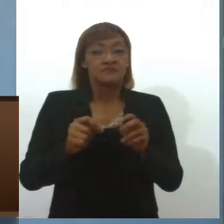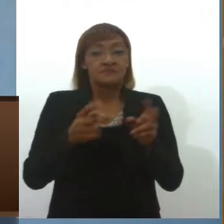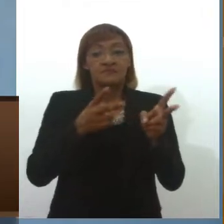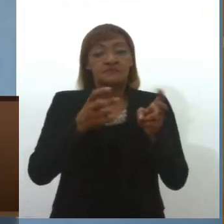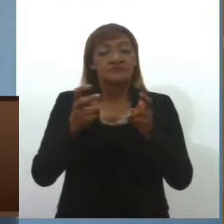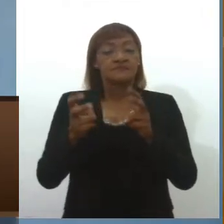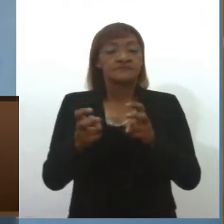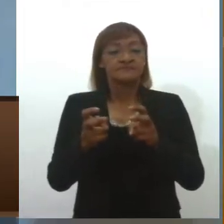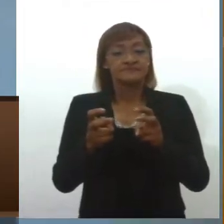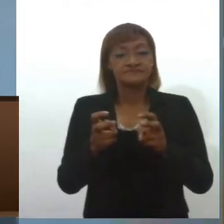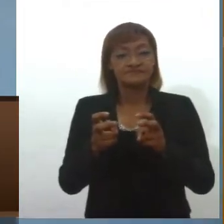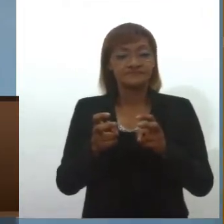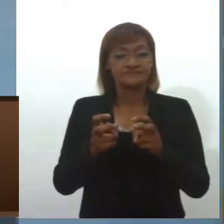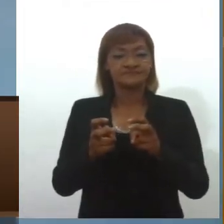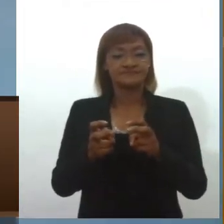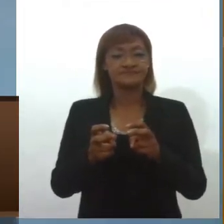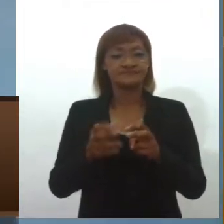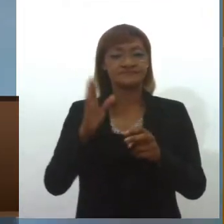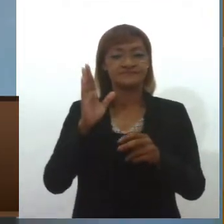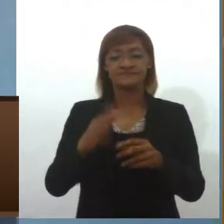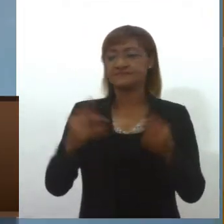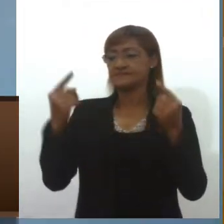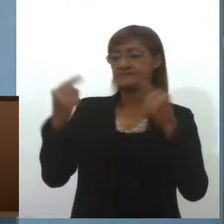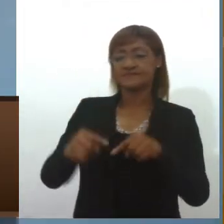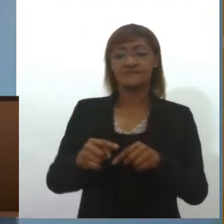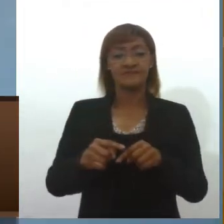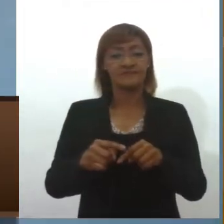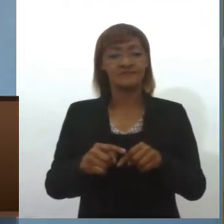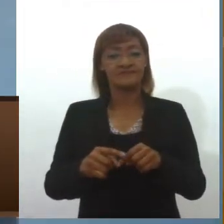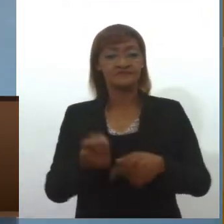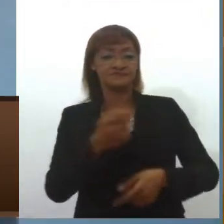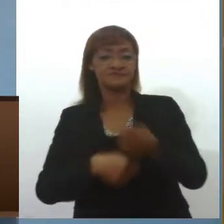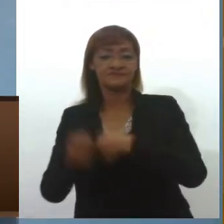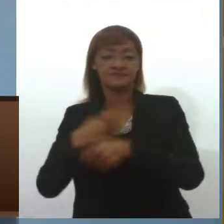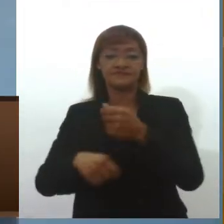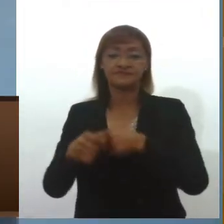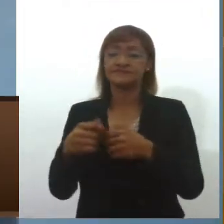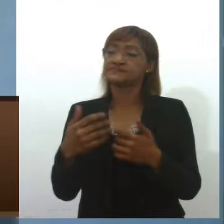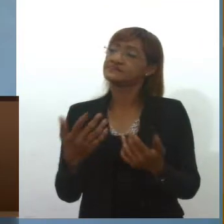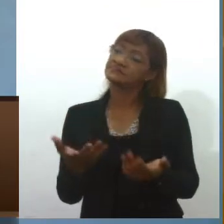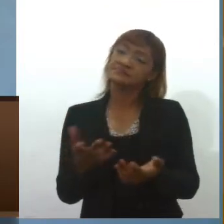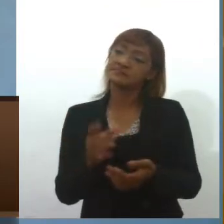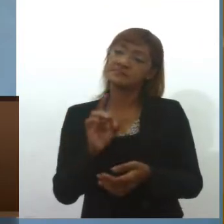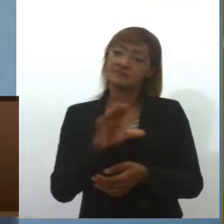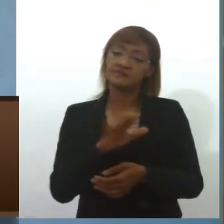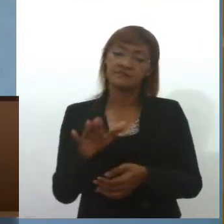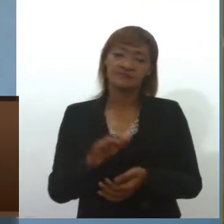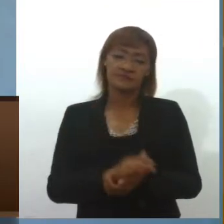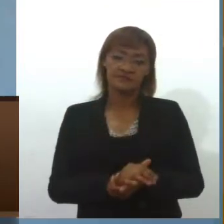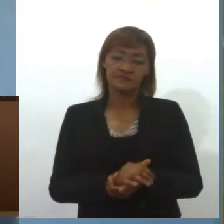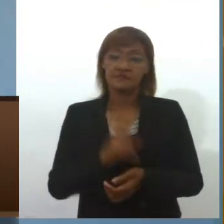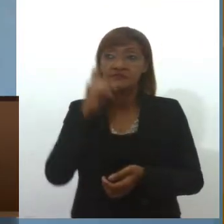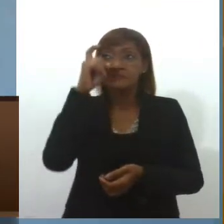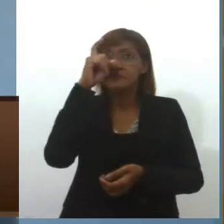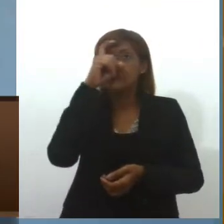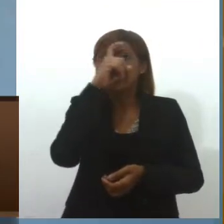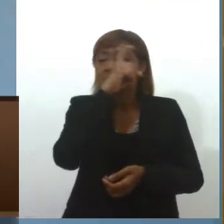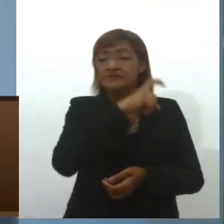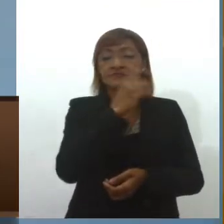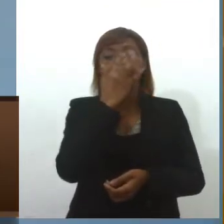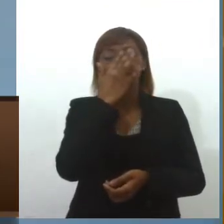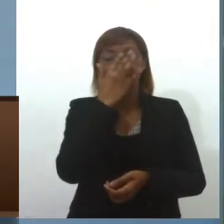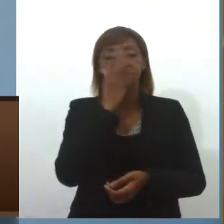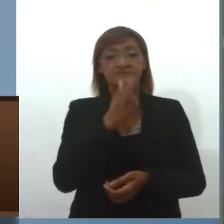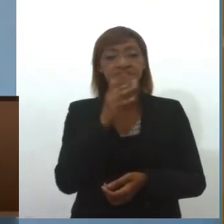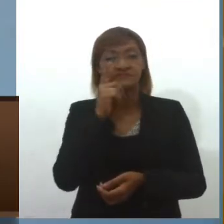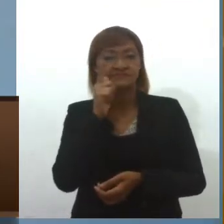da concorrência e competição de mercado. Mercados muito controlados tendem a ter justamente isso. É muito difícil que a gente leve a melhor.